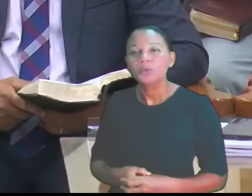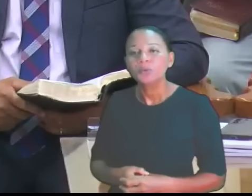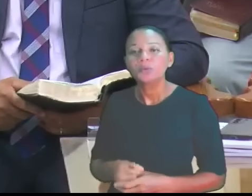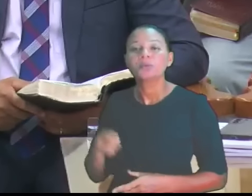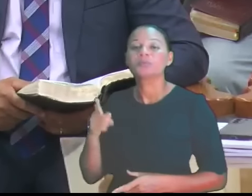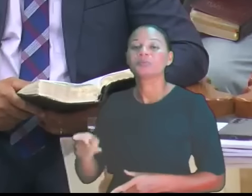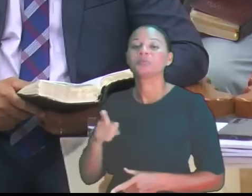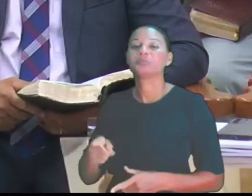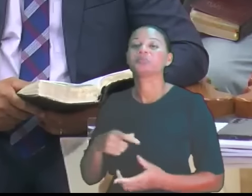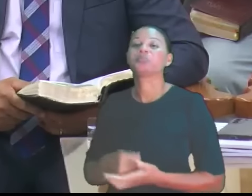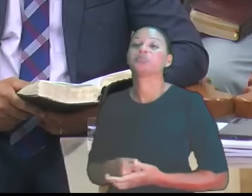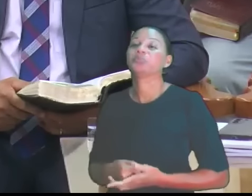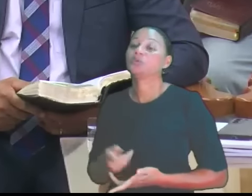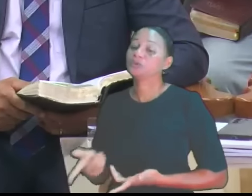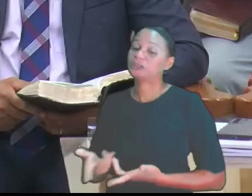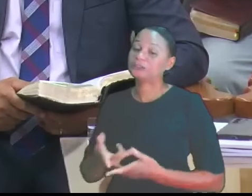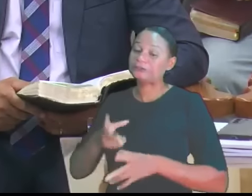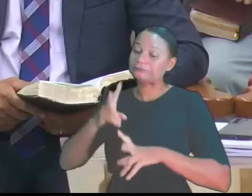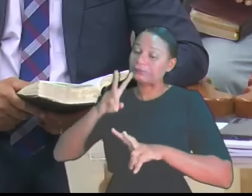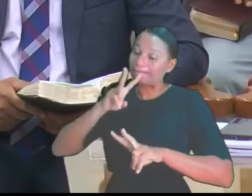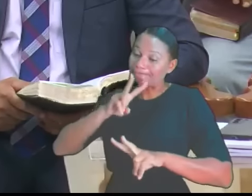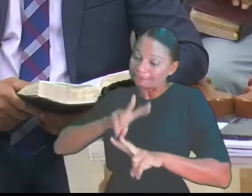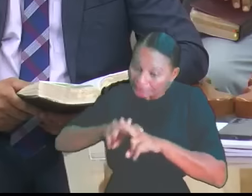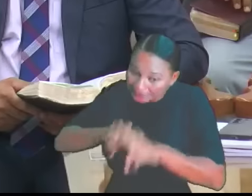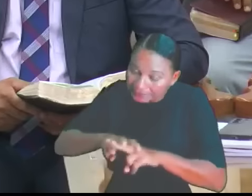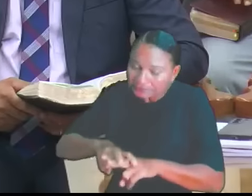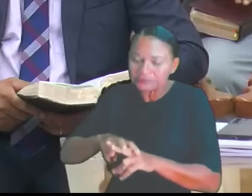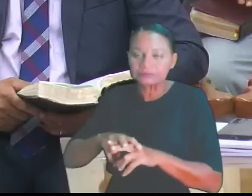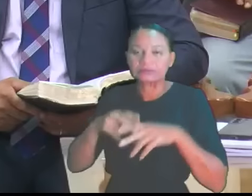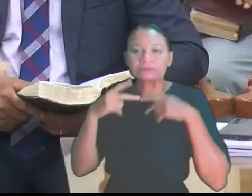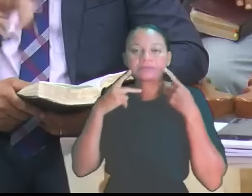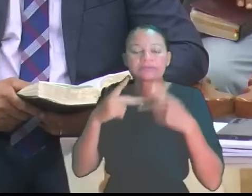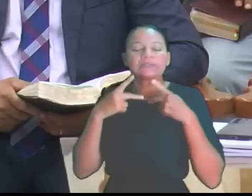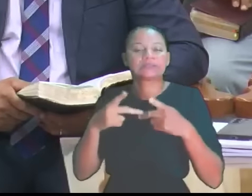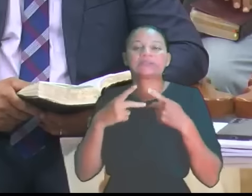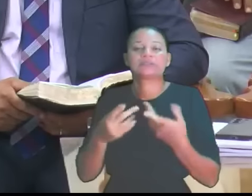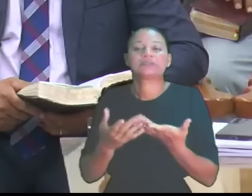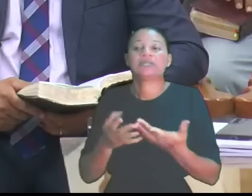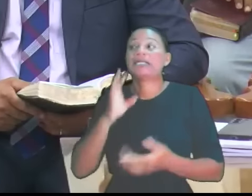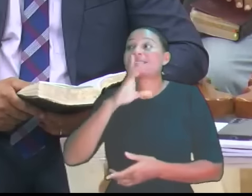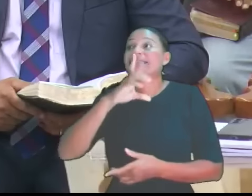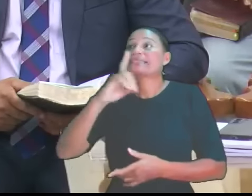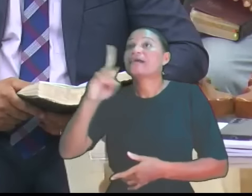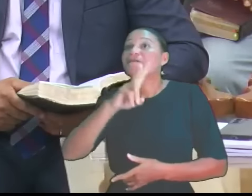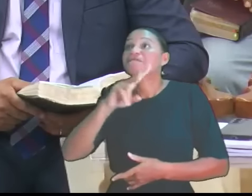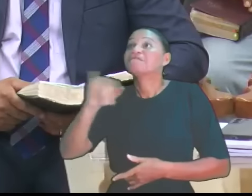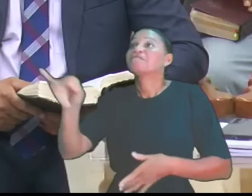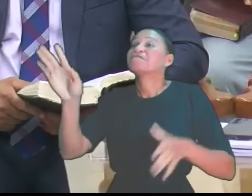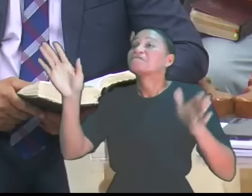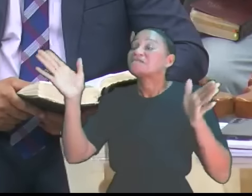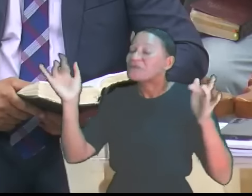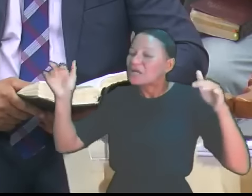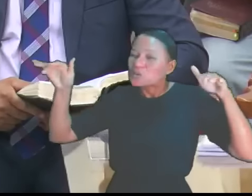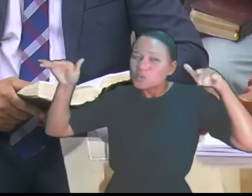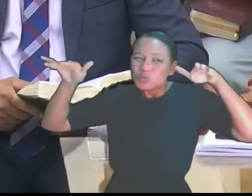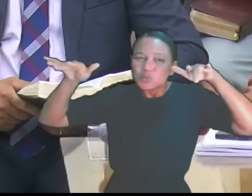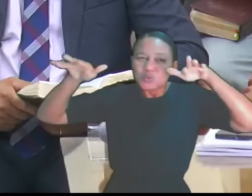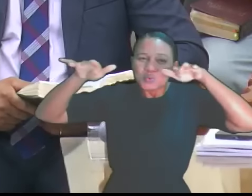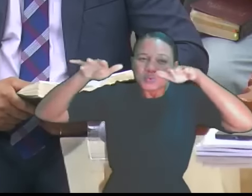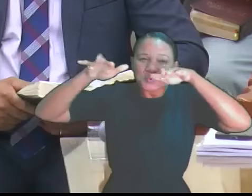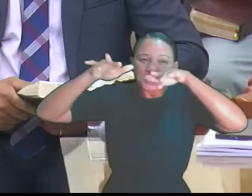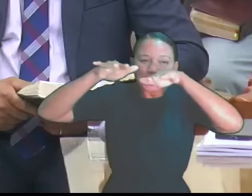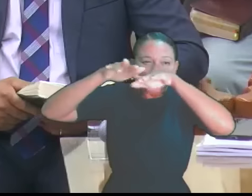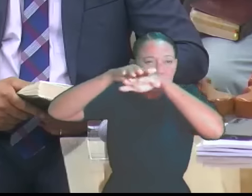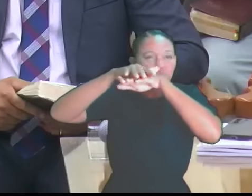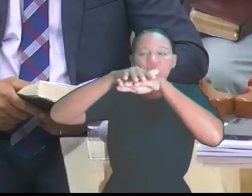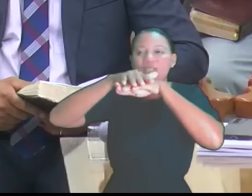da mensagem que ele está entregando. Ele está dizendo, Deus vai fechar o céu, não vai ter chuva nem orvalho. É mais ou menos assim,